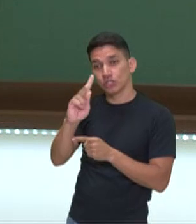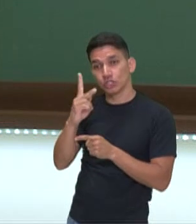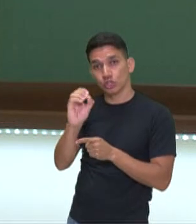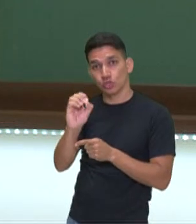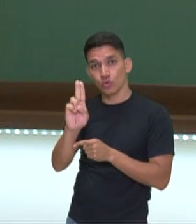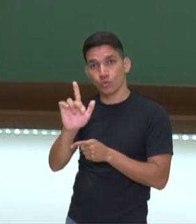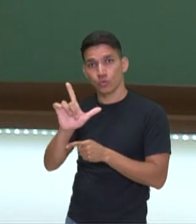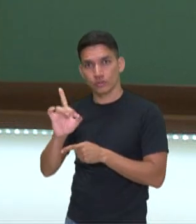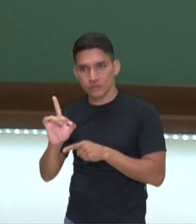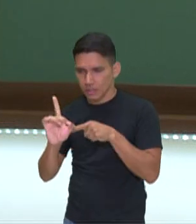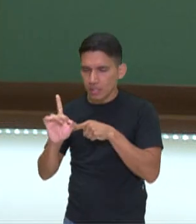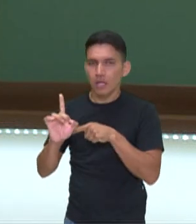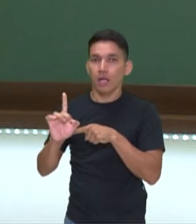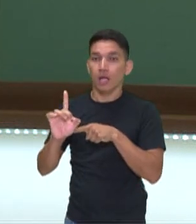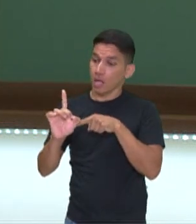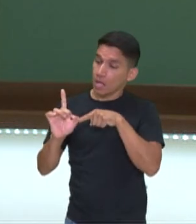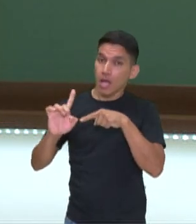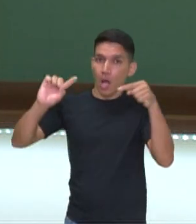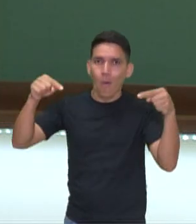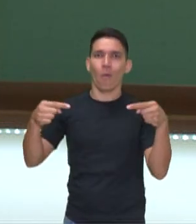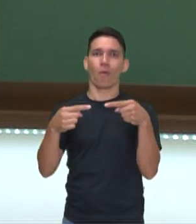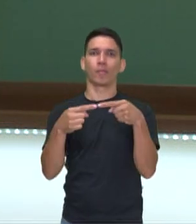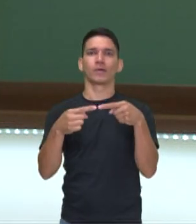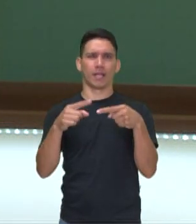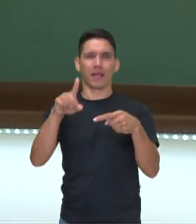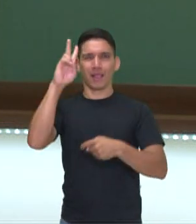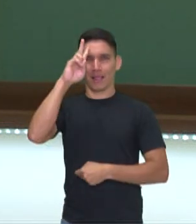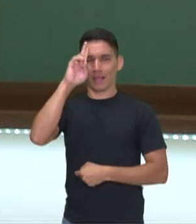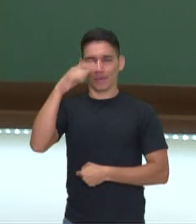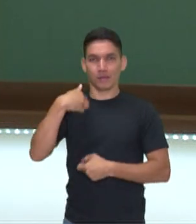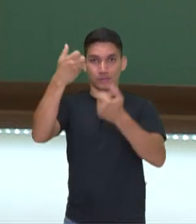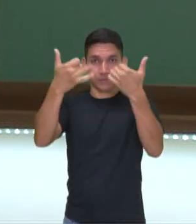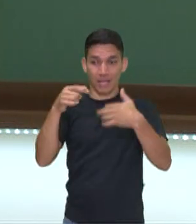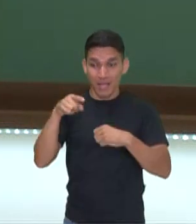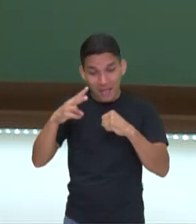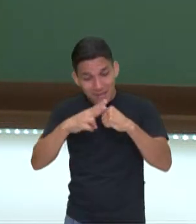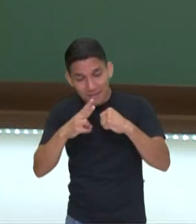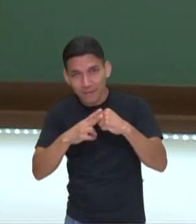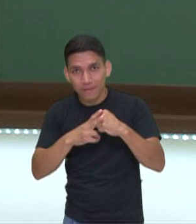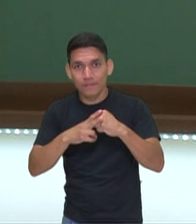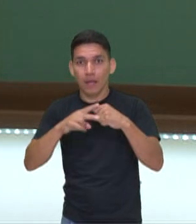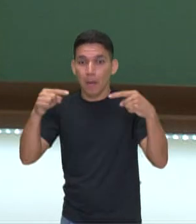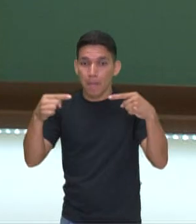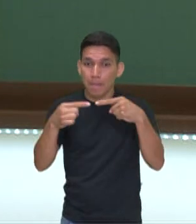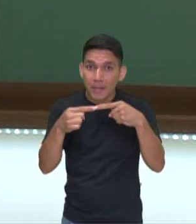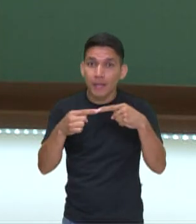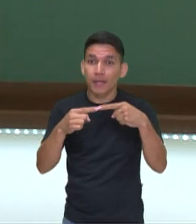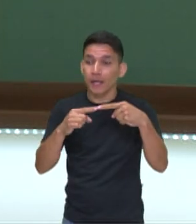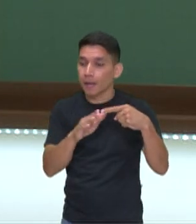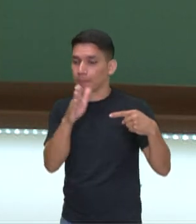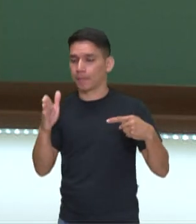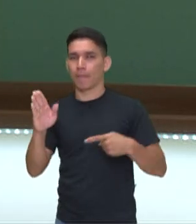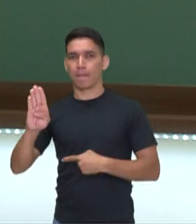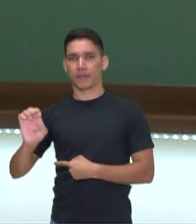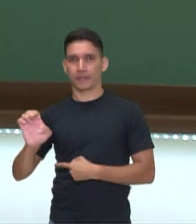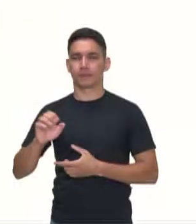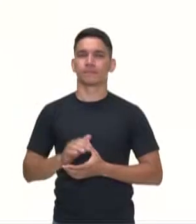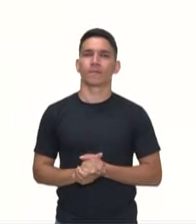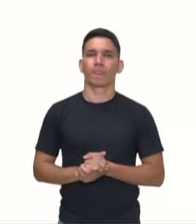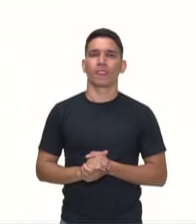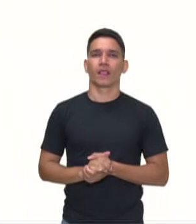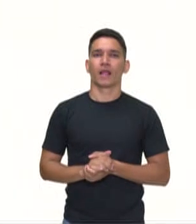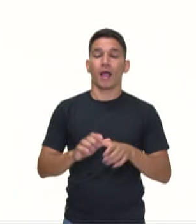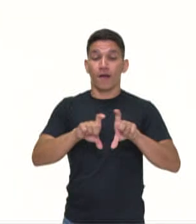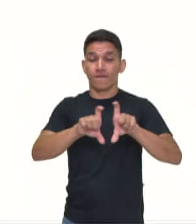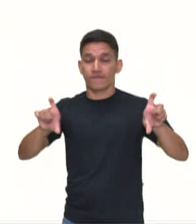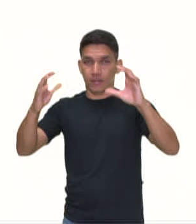you should be here. Aqui lembra que eu falei para vocês da utilização do modal seguido do be. E a letra C,